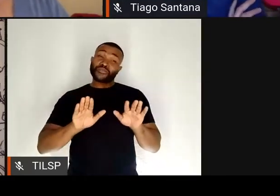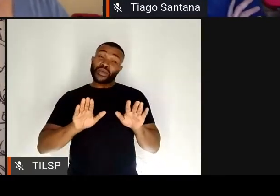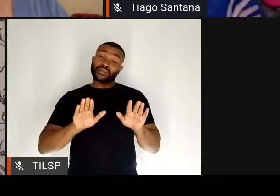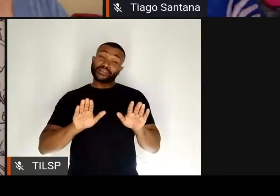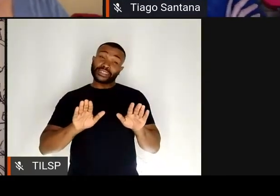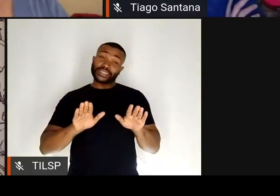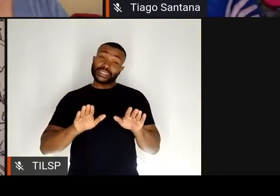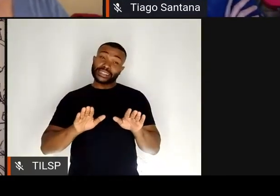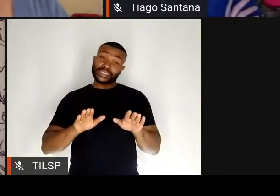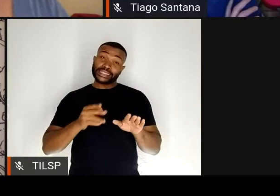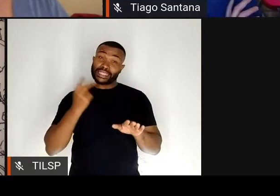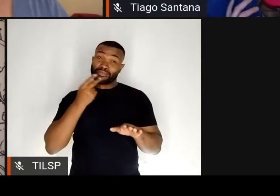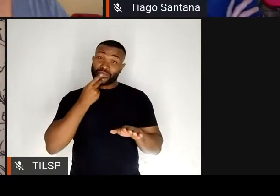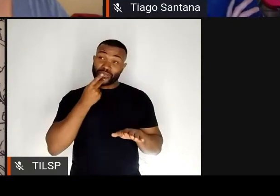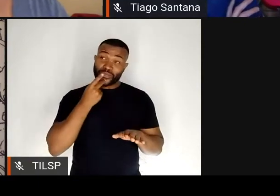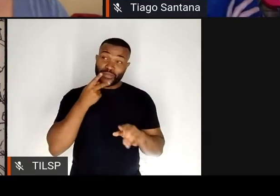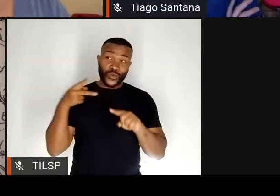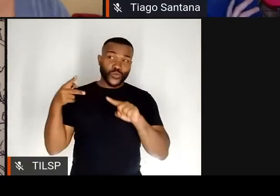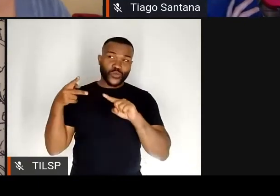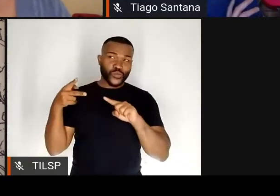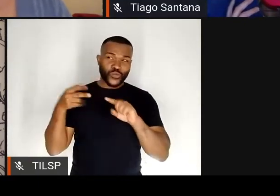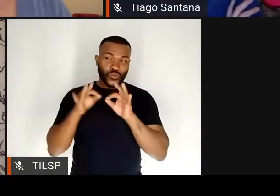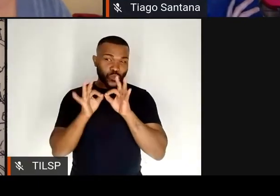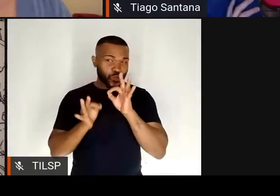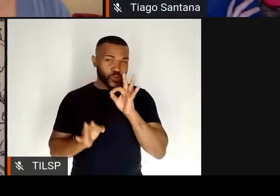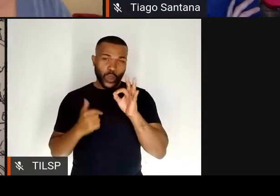apressar tudo. Então, depois eu continuo.